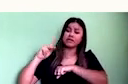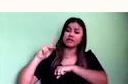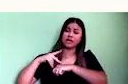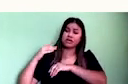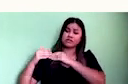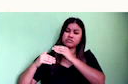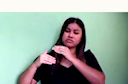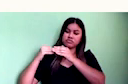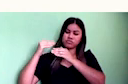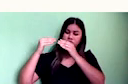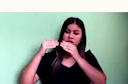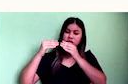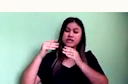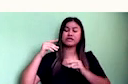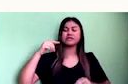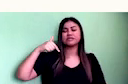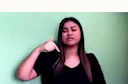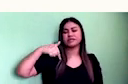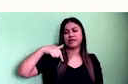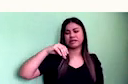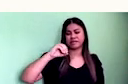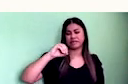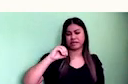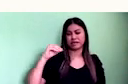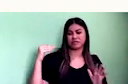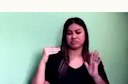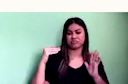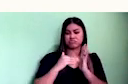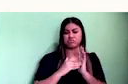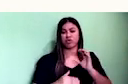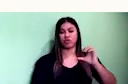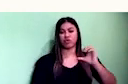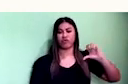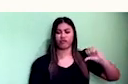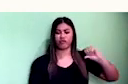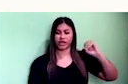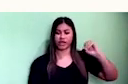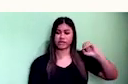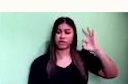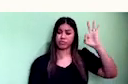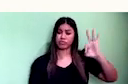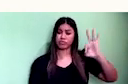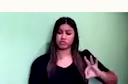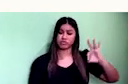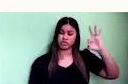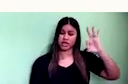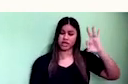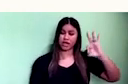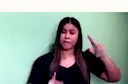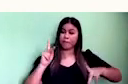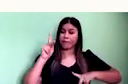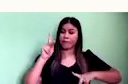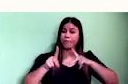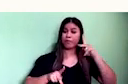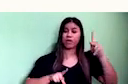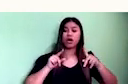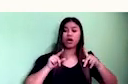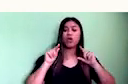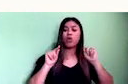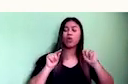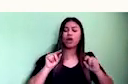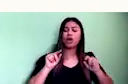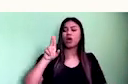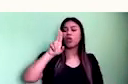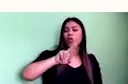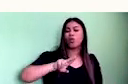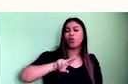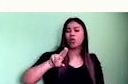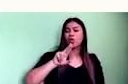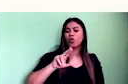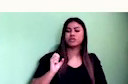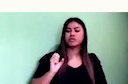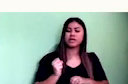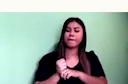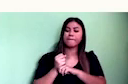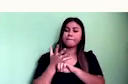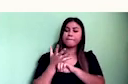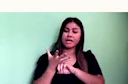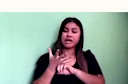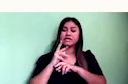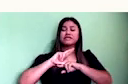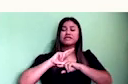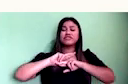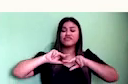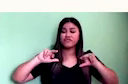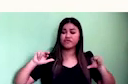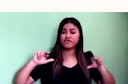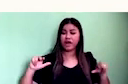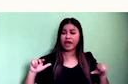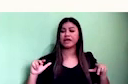da população faz uso das plantas como tratamento em atenção primária